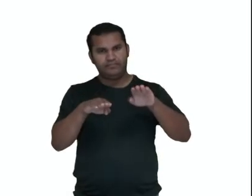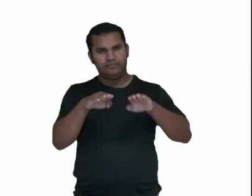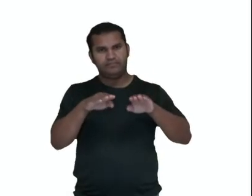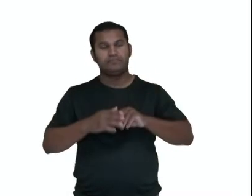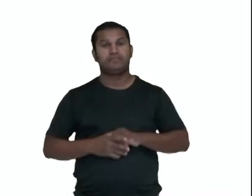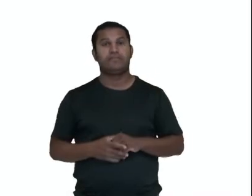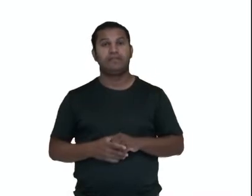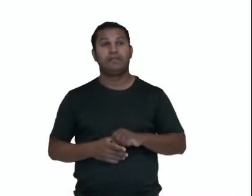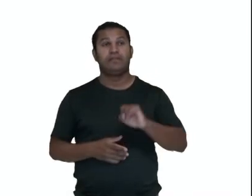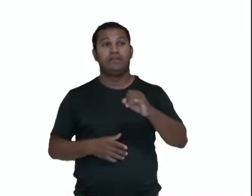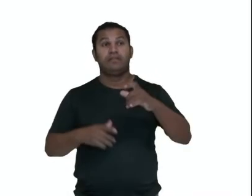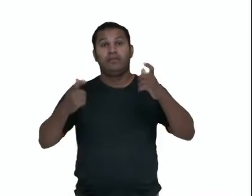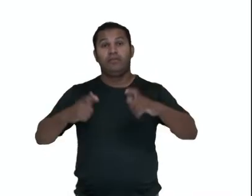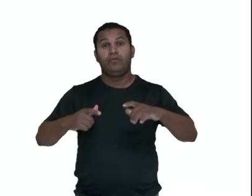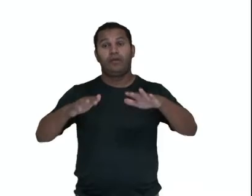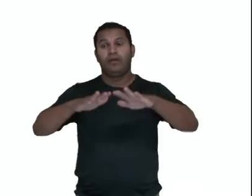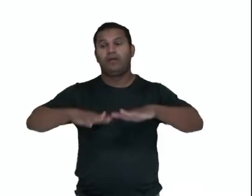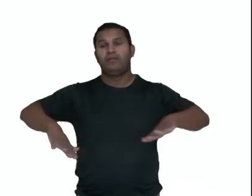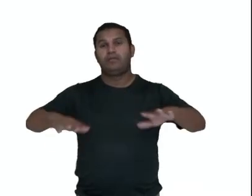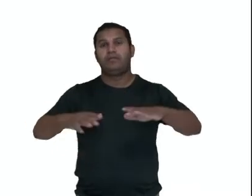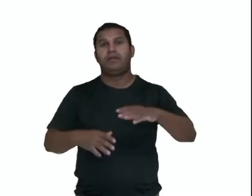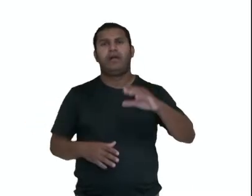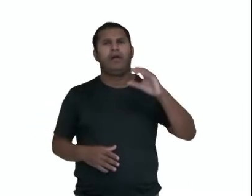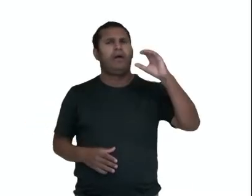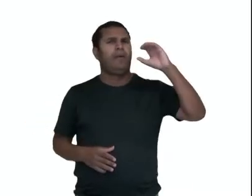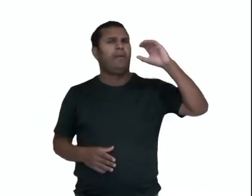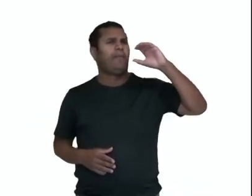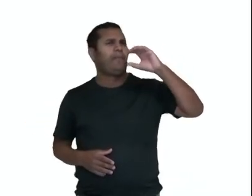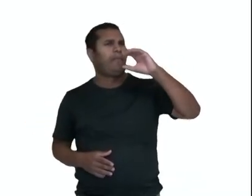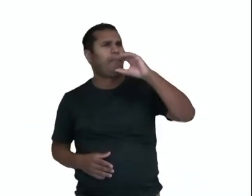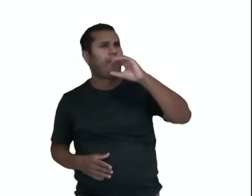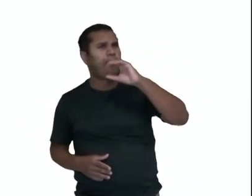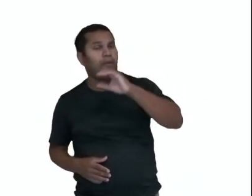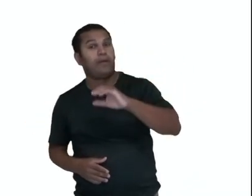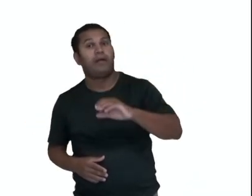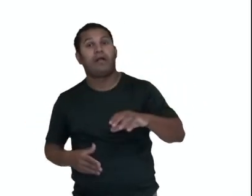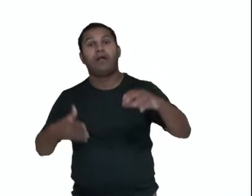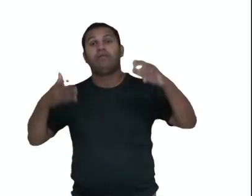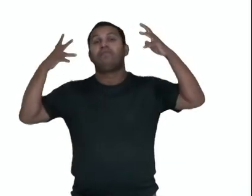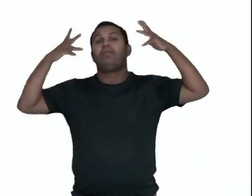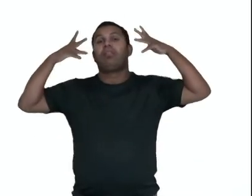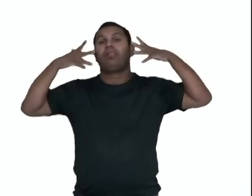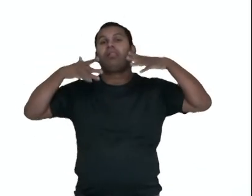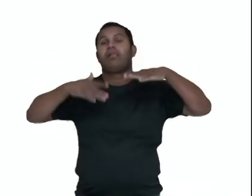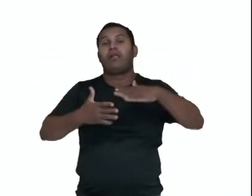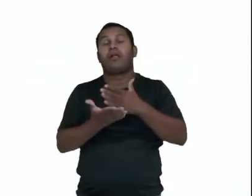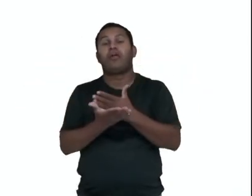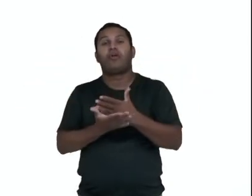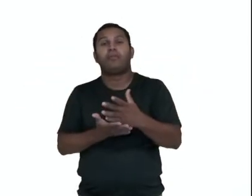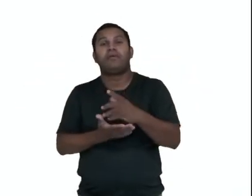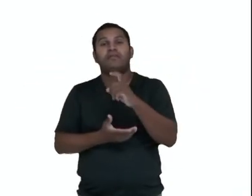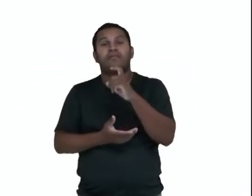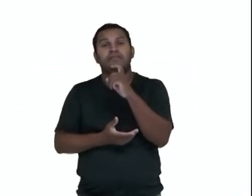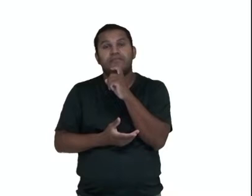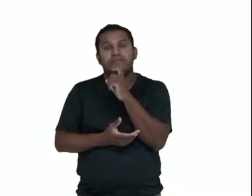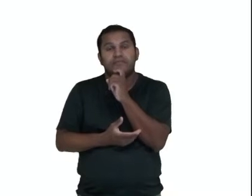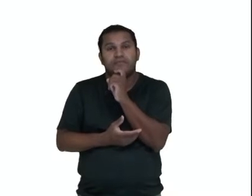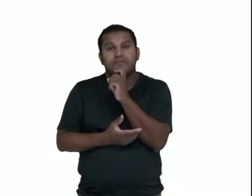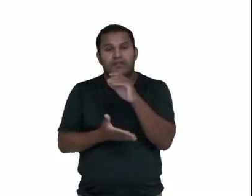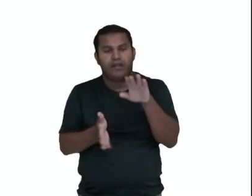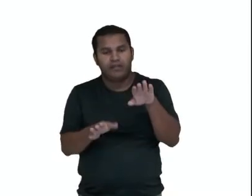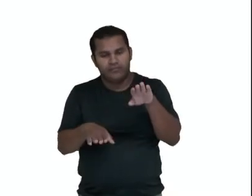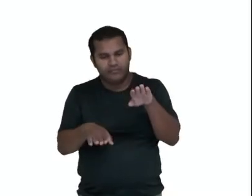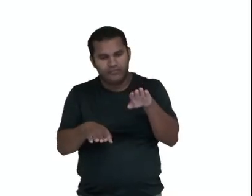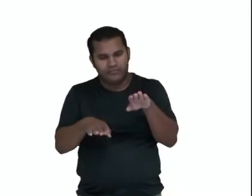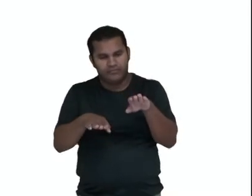reagindo com o ambiente. Aqui tem um exemplo da Maria Dormideira, ou Dorme-Dorme, tem vários nomes. Por que ela se fecha quando encosta nela? Já